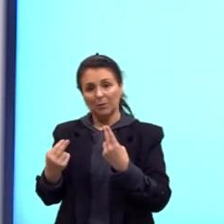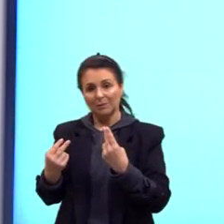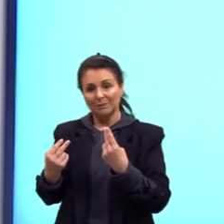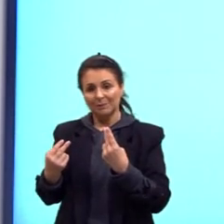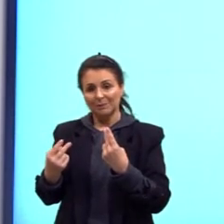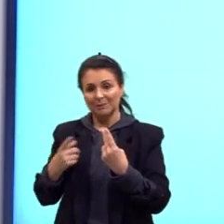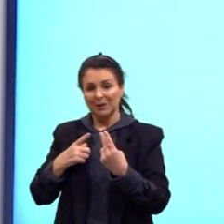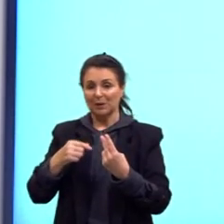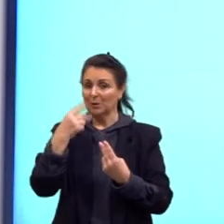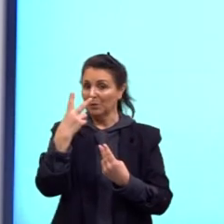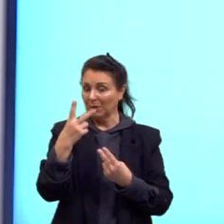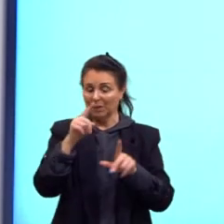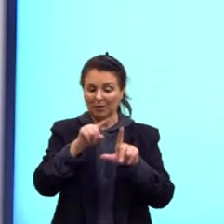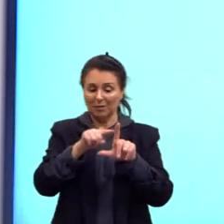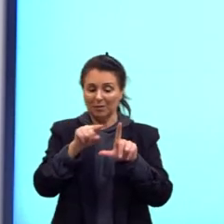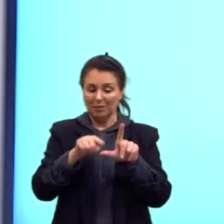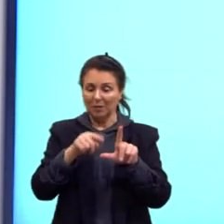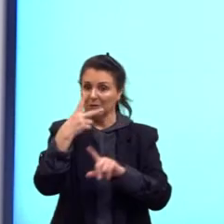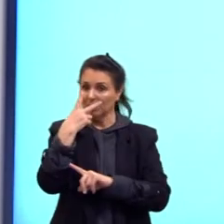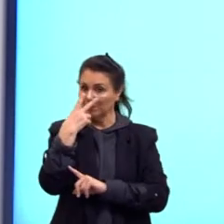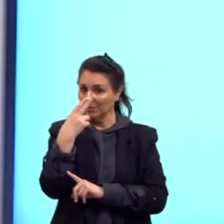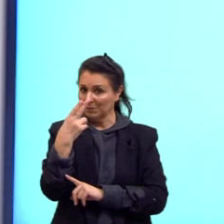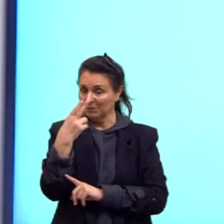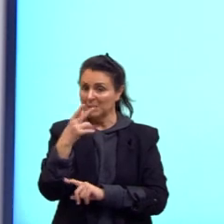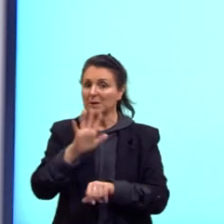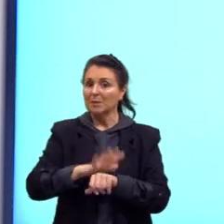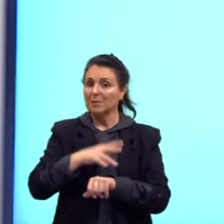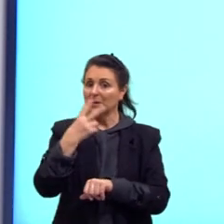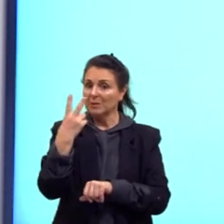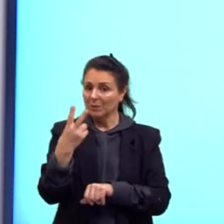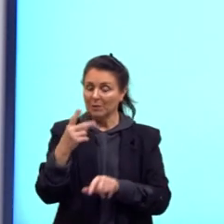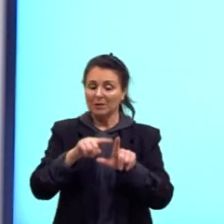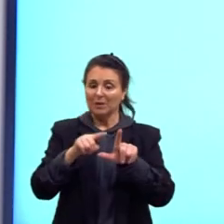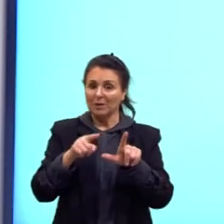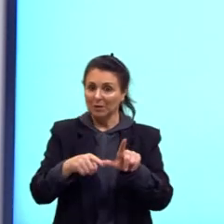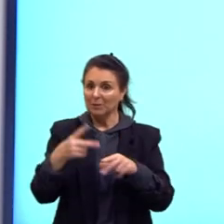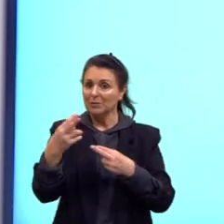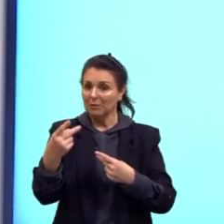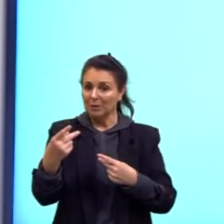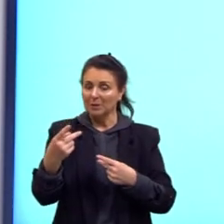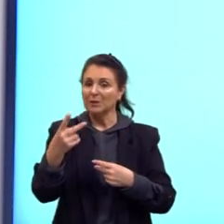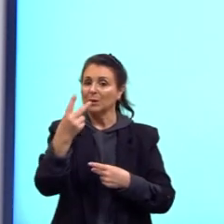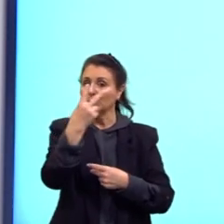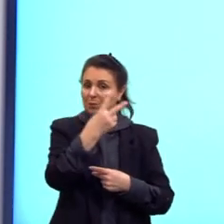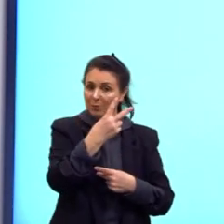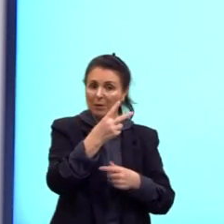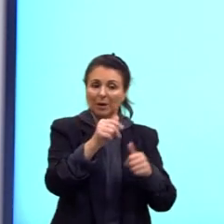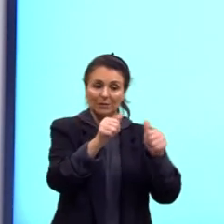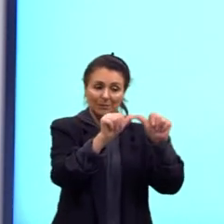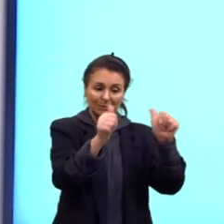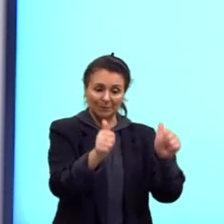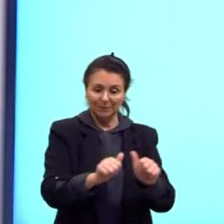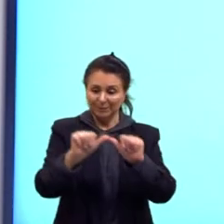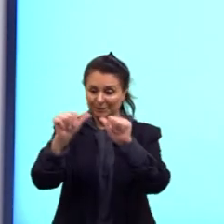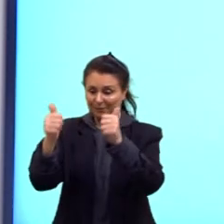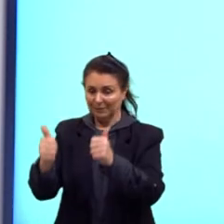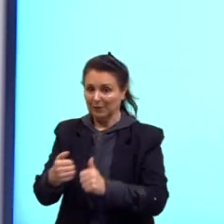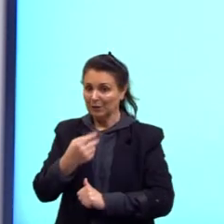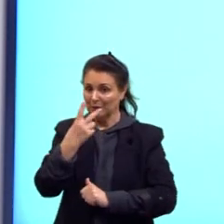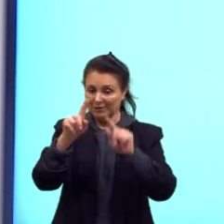temos dois ângulos iguais e mais dois ângulos iguais em duas figuras na em duas dois triângulos bom